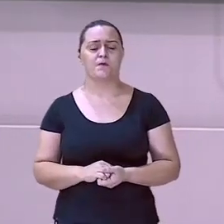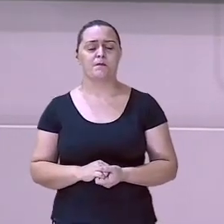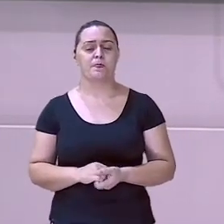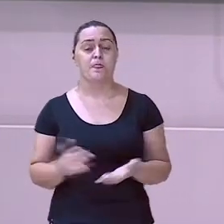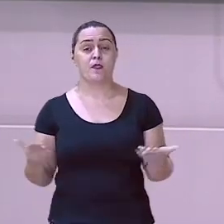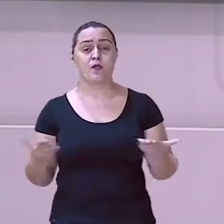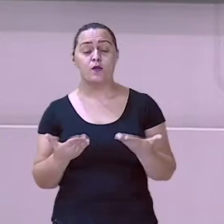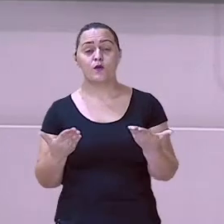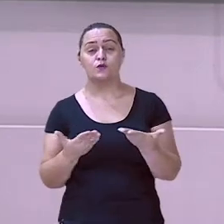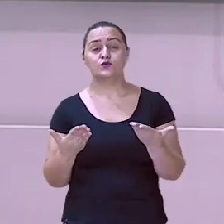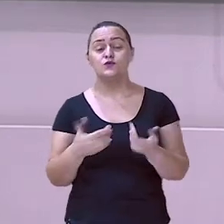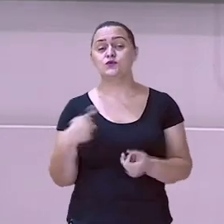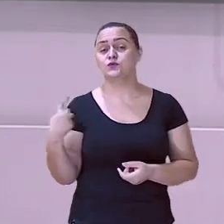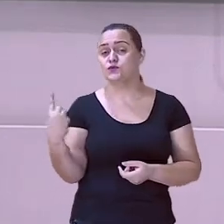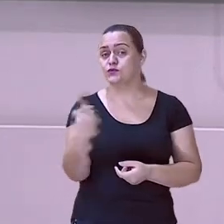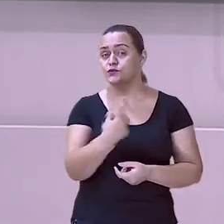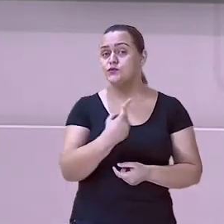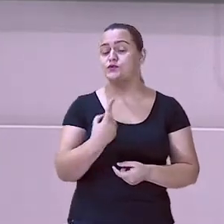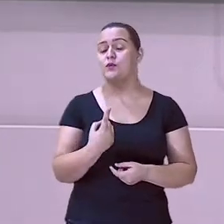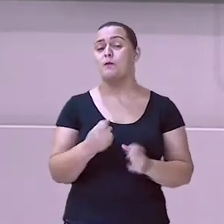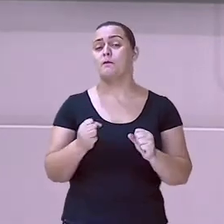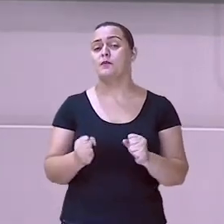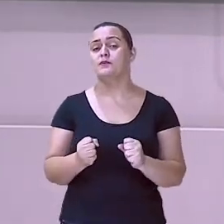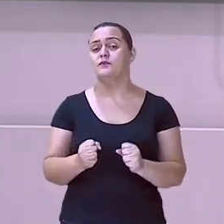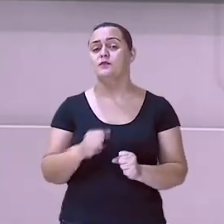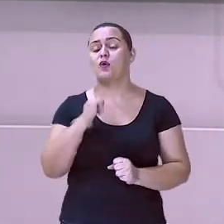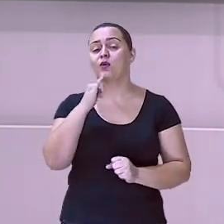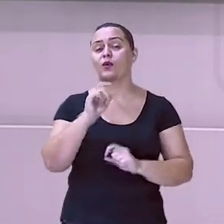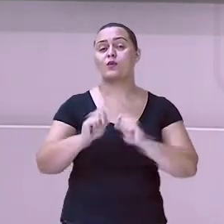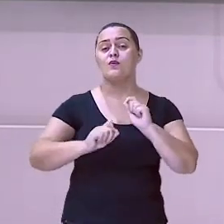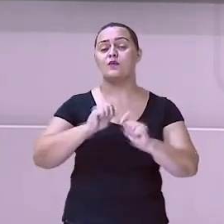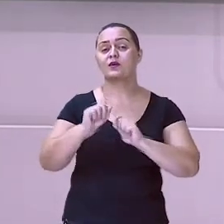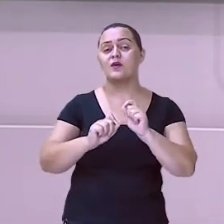obstáculos, nós podemos colocar que esses homens enfrentaram.